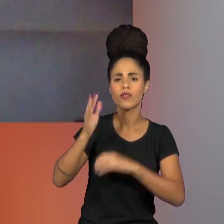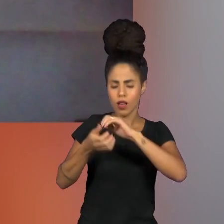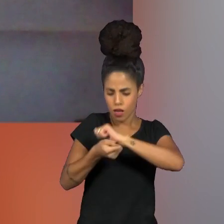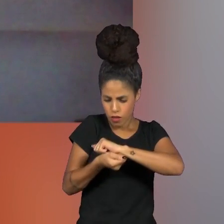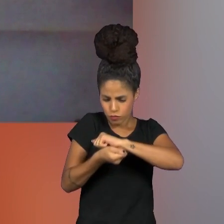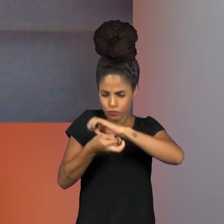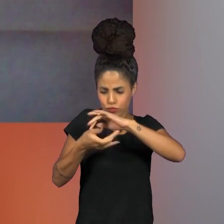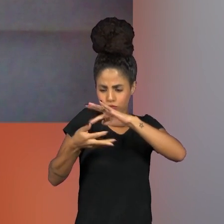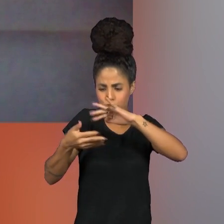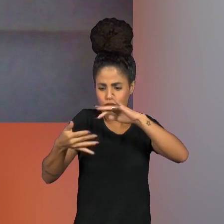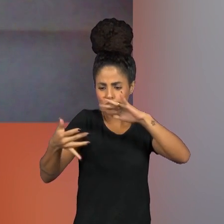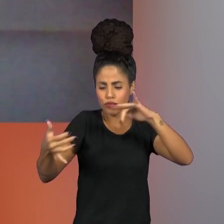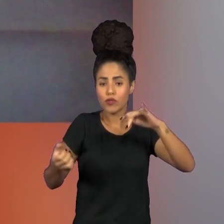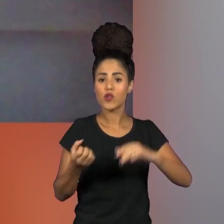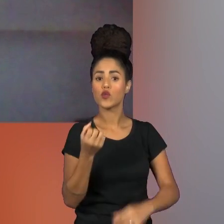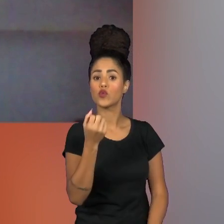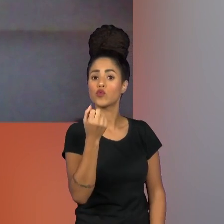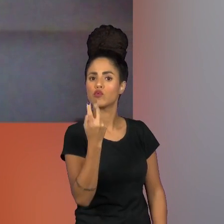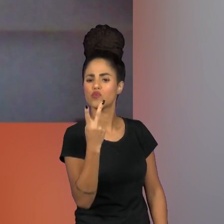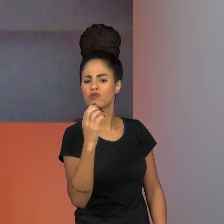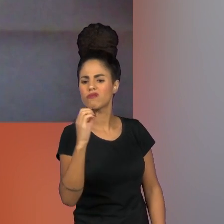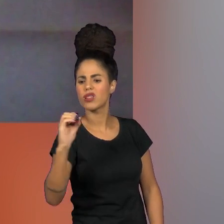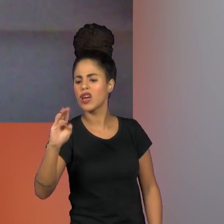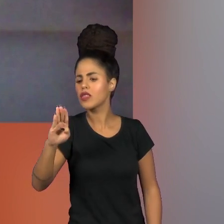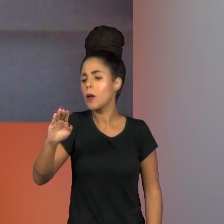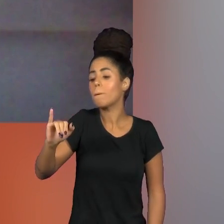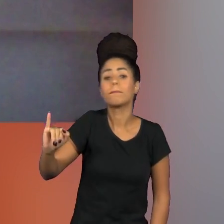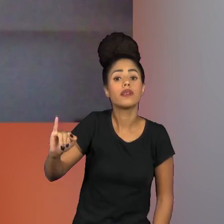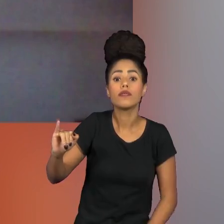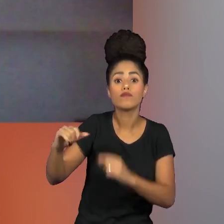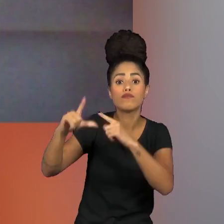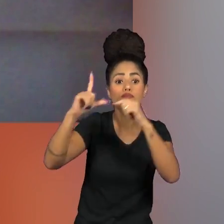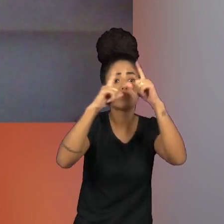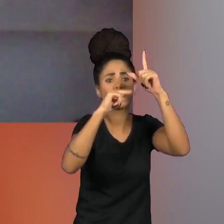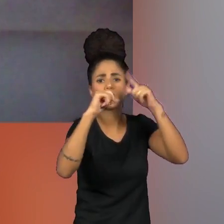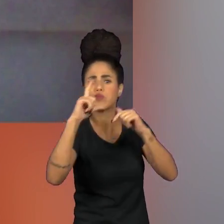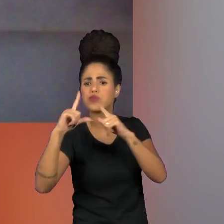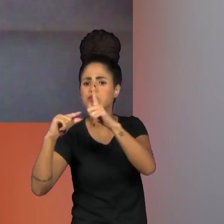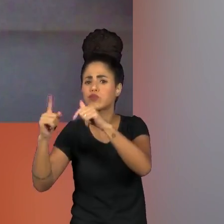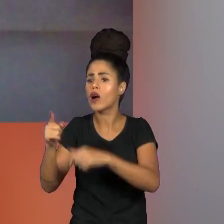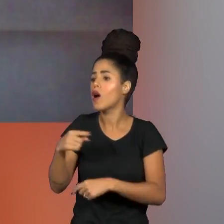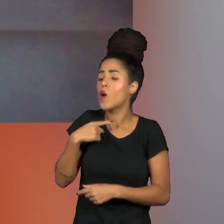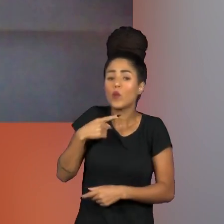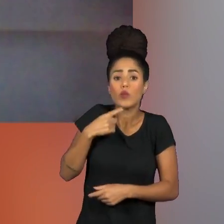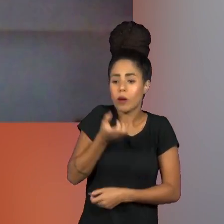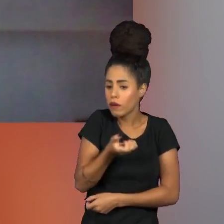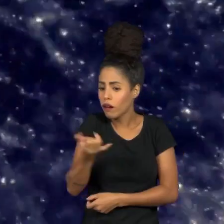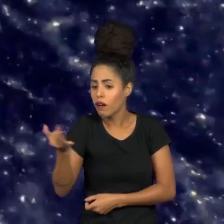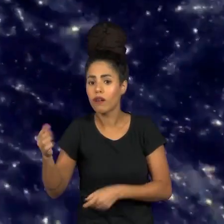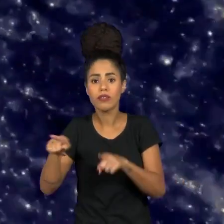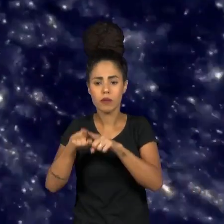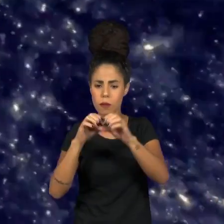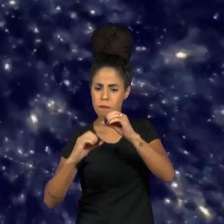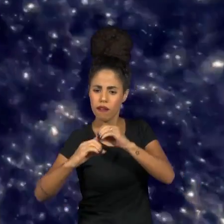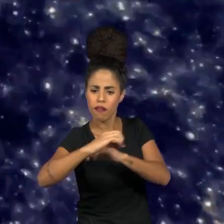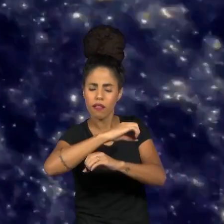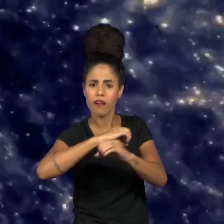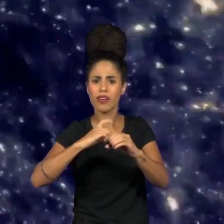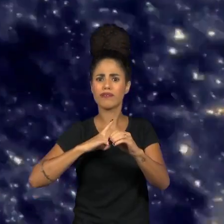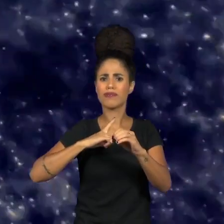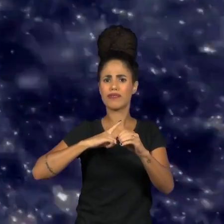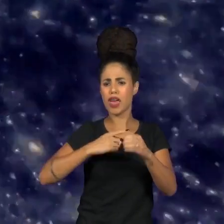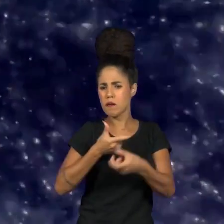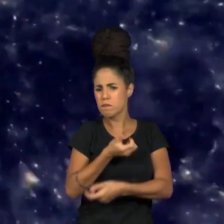você tem 200 bilhões de estrelas, 1 trilhão de planetas. Tem que